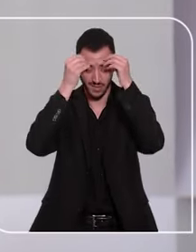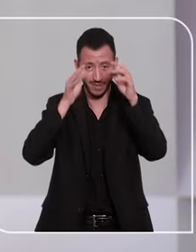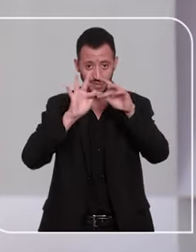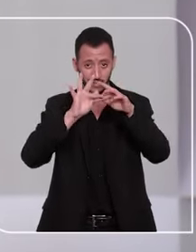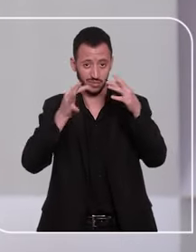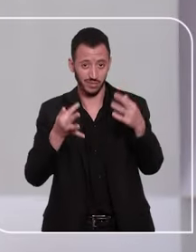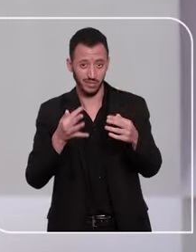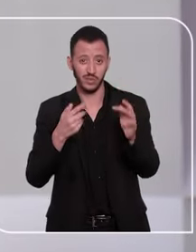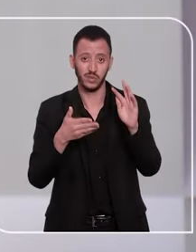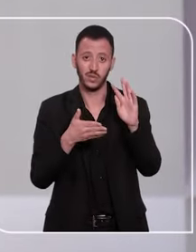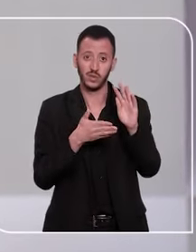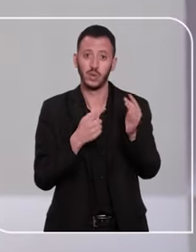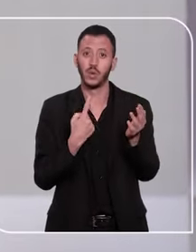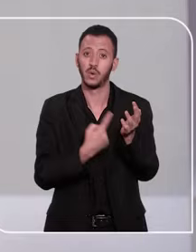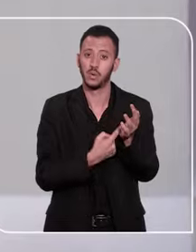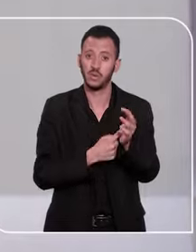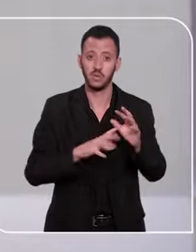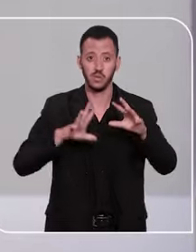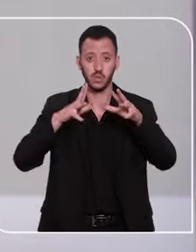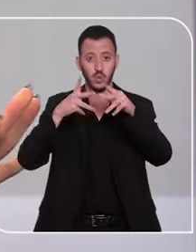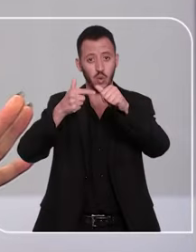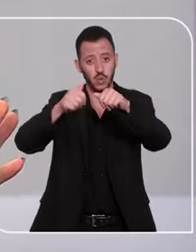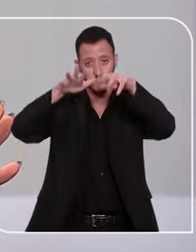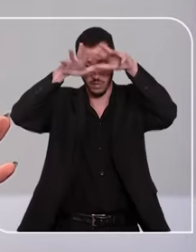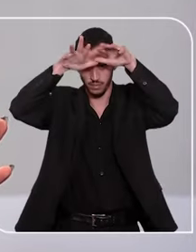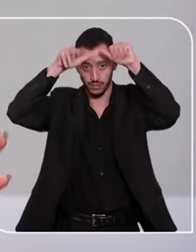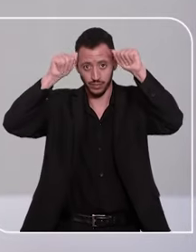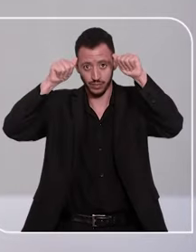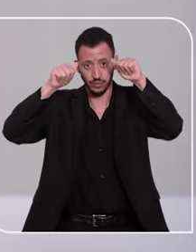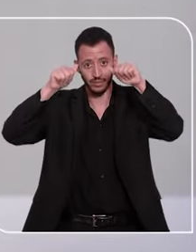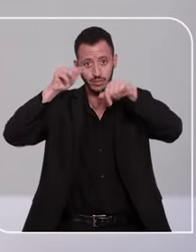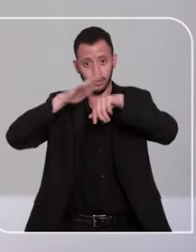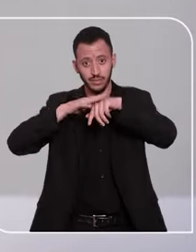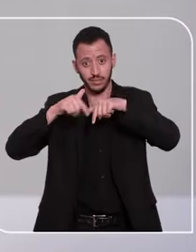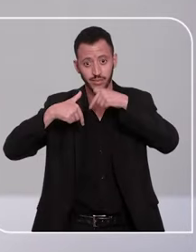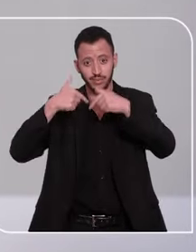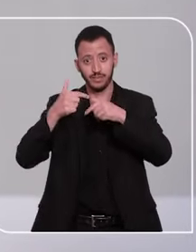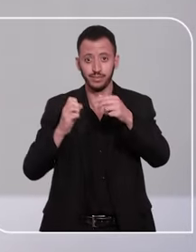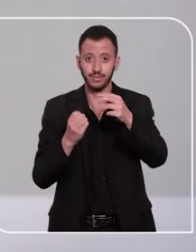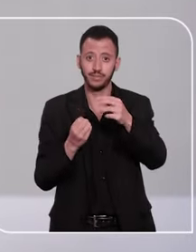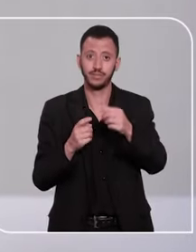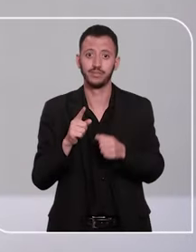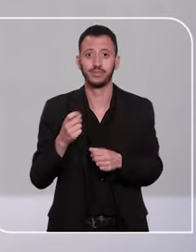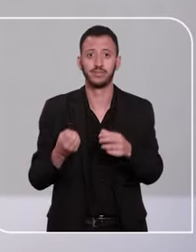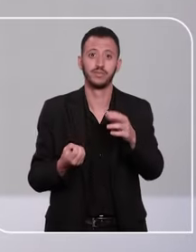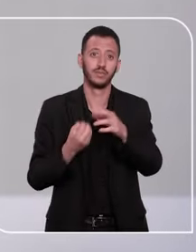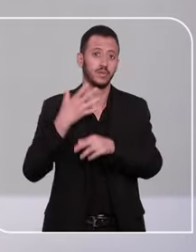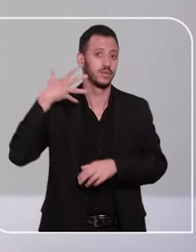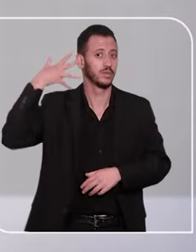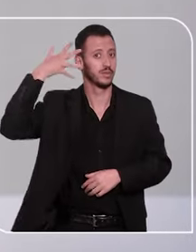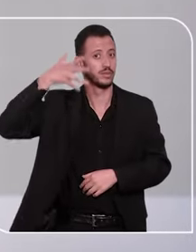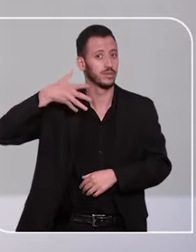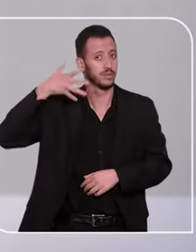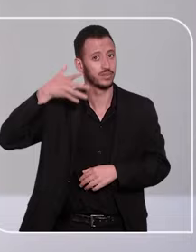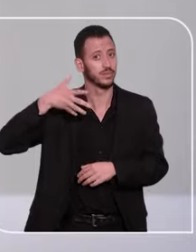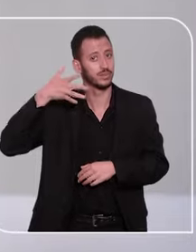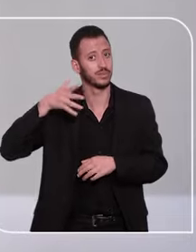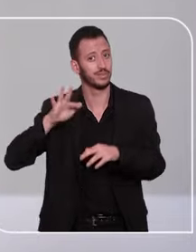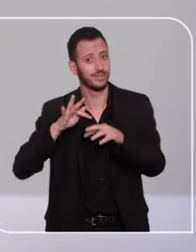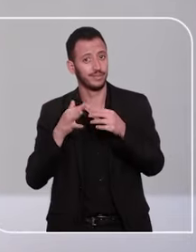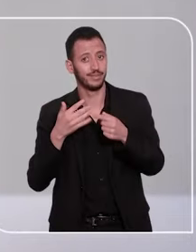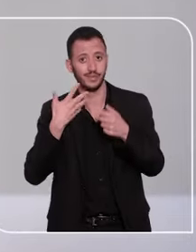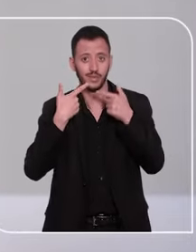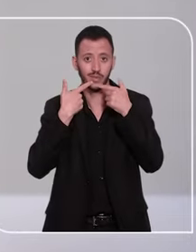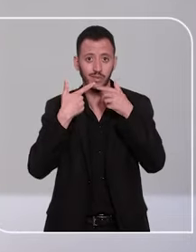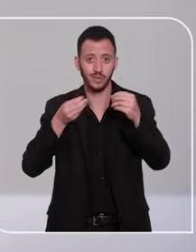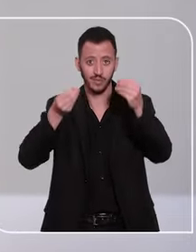é cada vez mais um compromisso de todo o tribunal e uma das ações é a realização de palestras sobre a